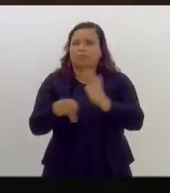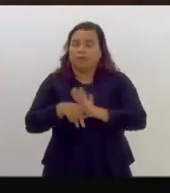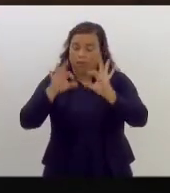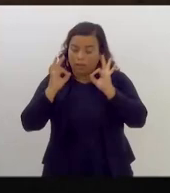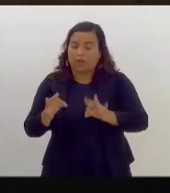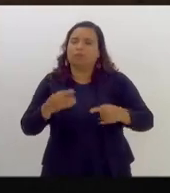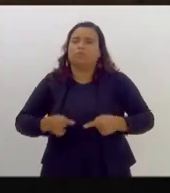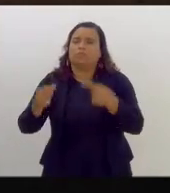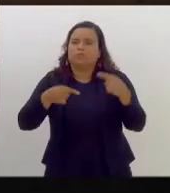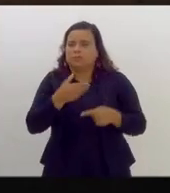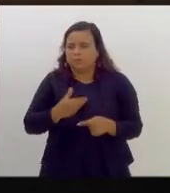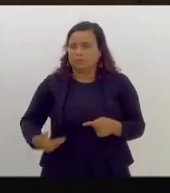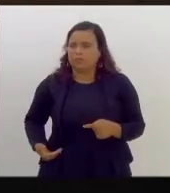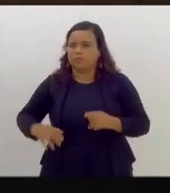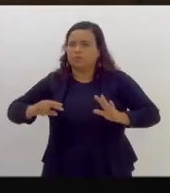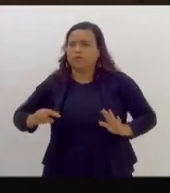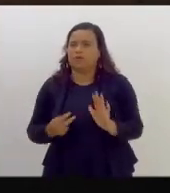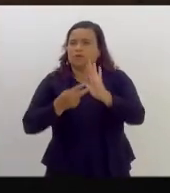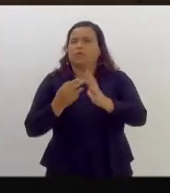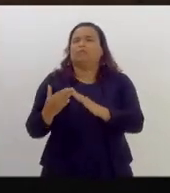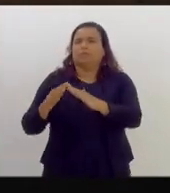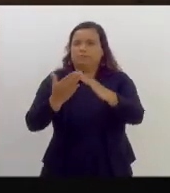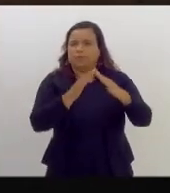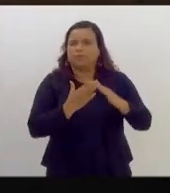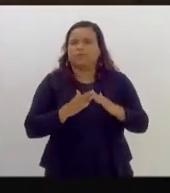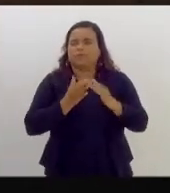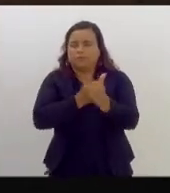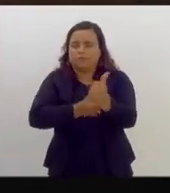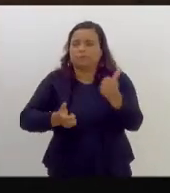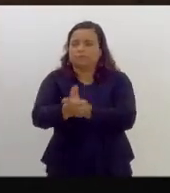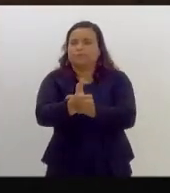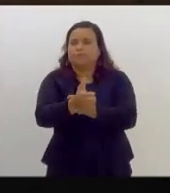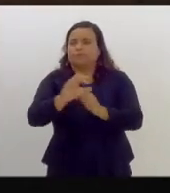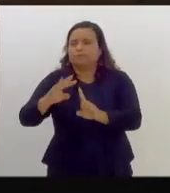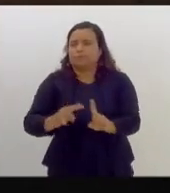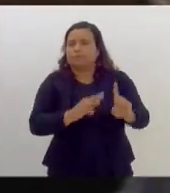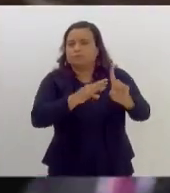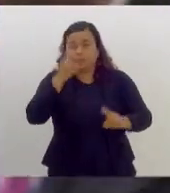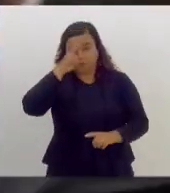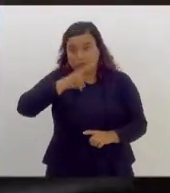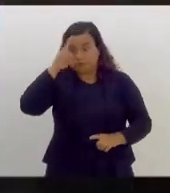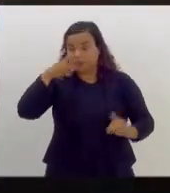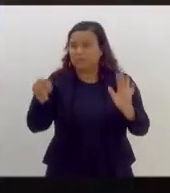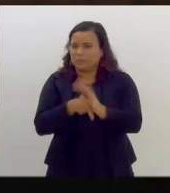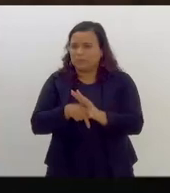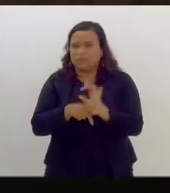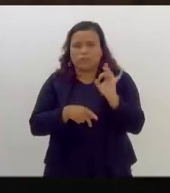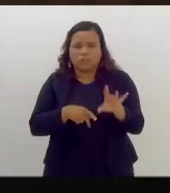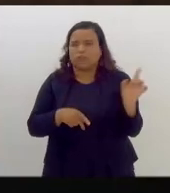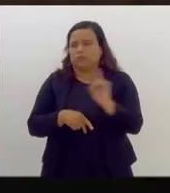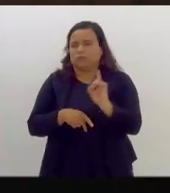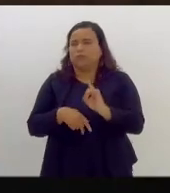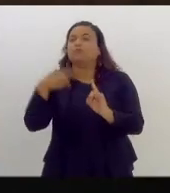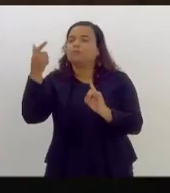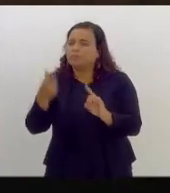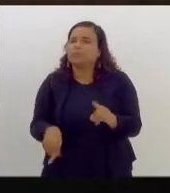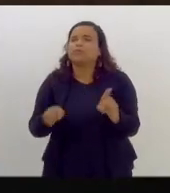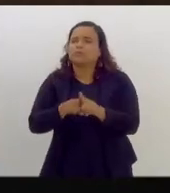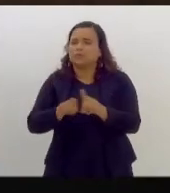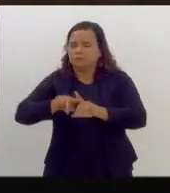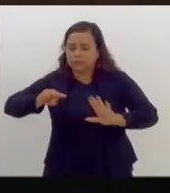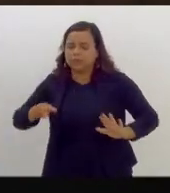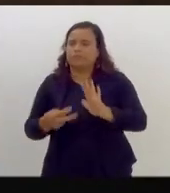públicas, que reconheça a favela como protagonista de sua própria história, mas não só isso, que reconheça também